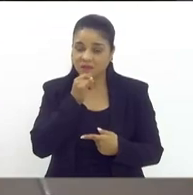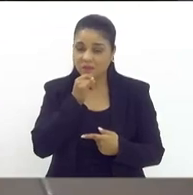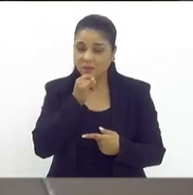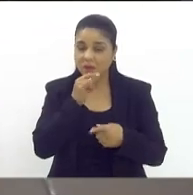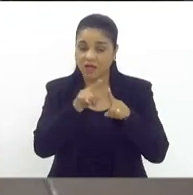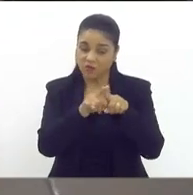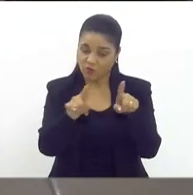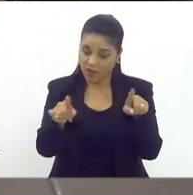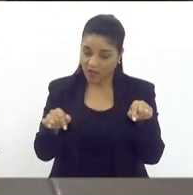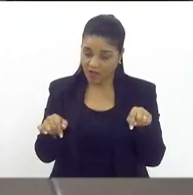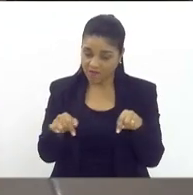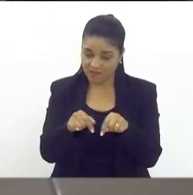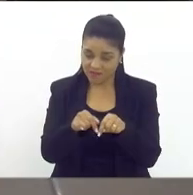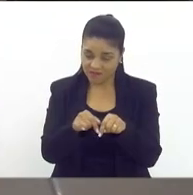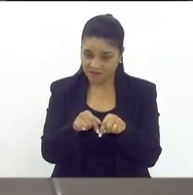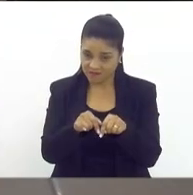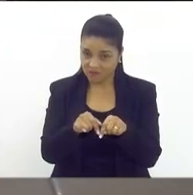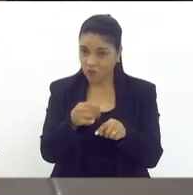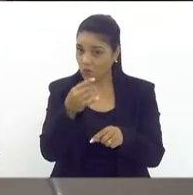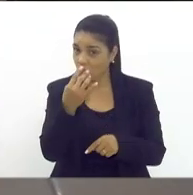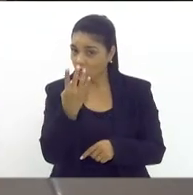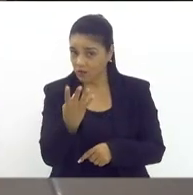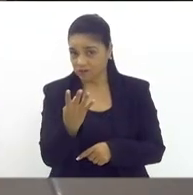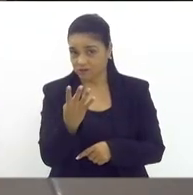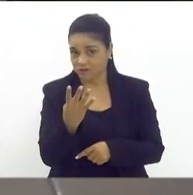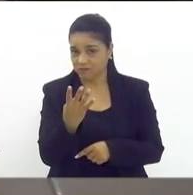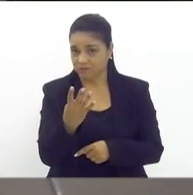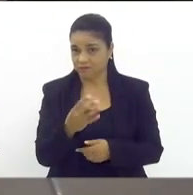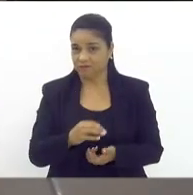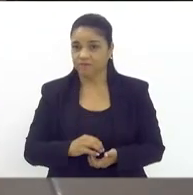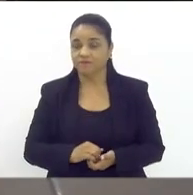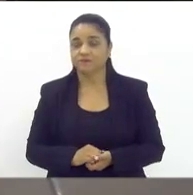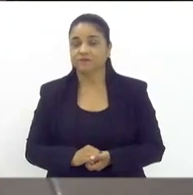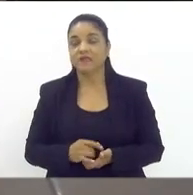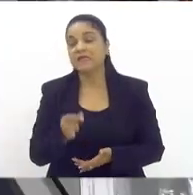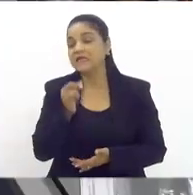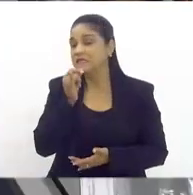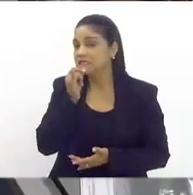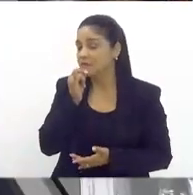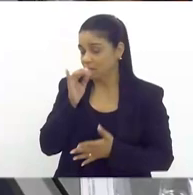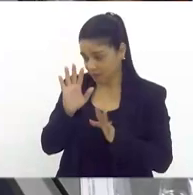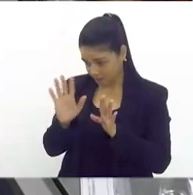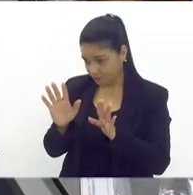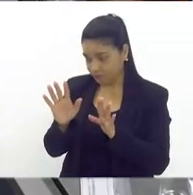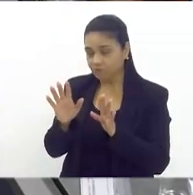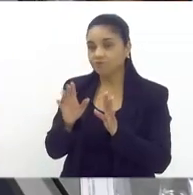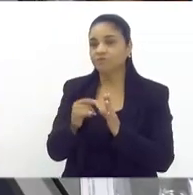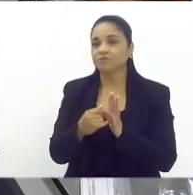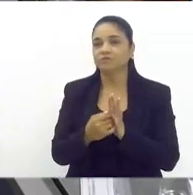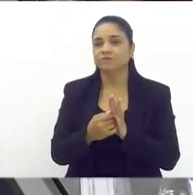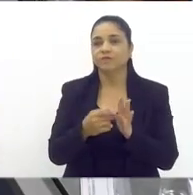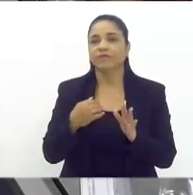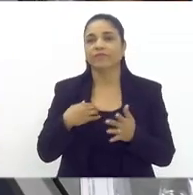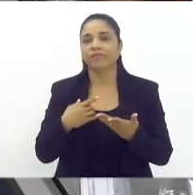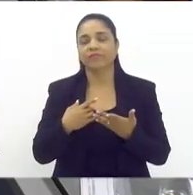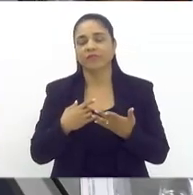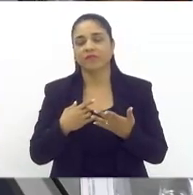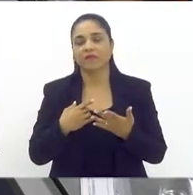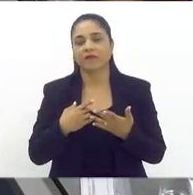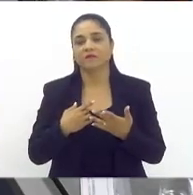gabinete entendeu a questão de lotação vou fazer um exemplo aqui por exemplo na aleatório